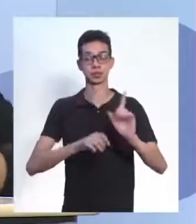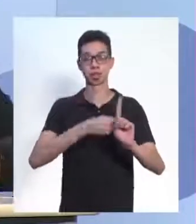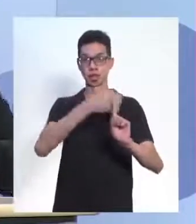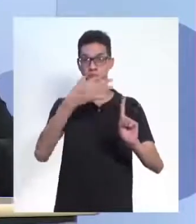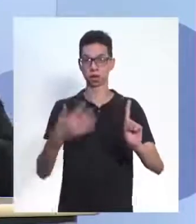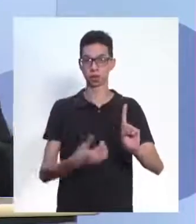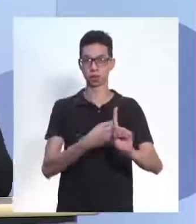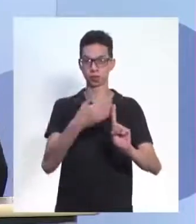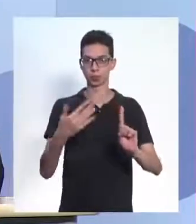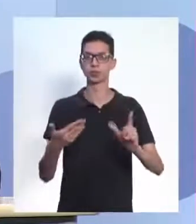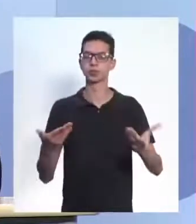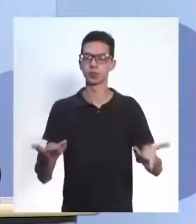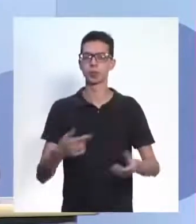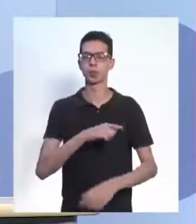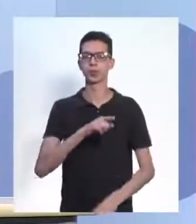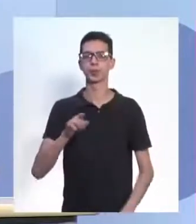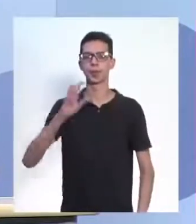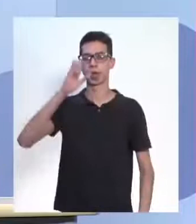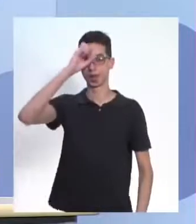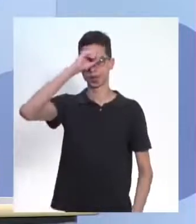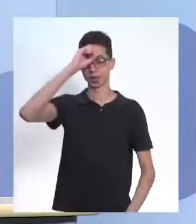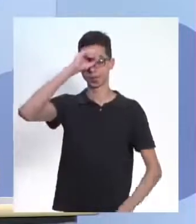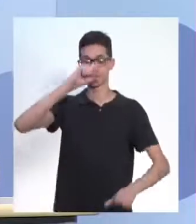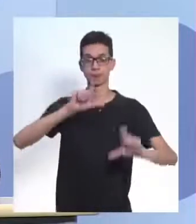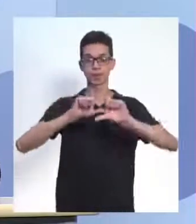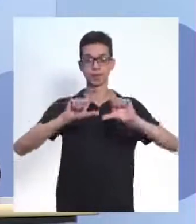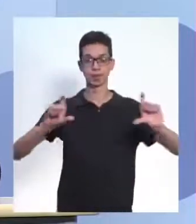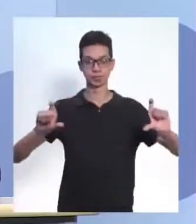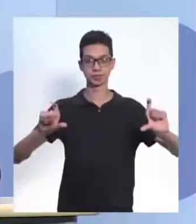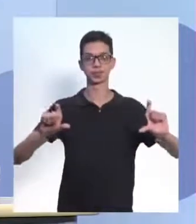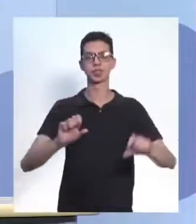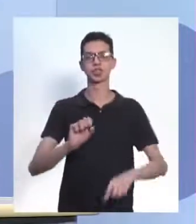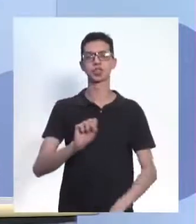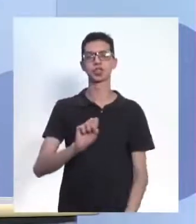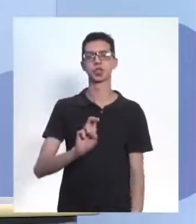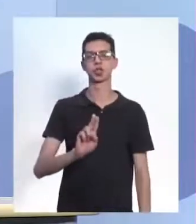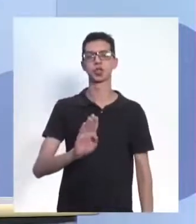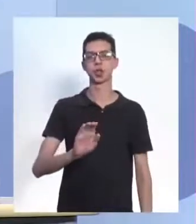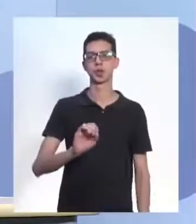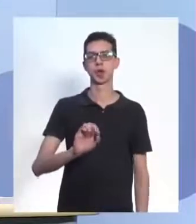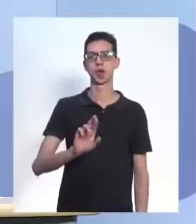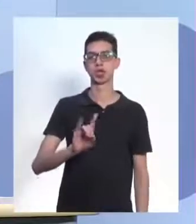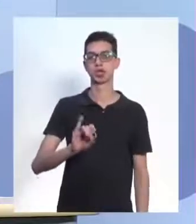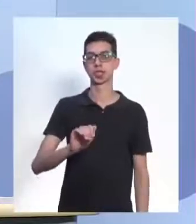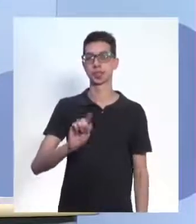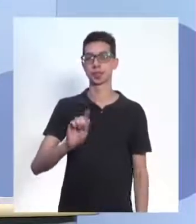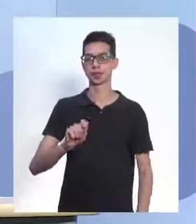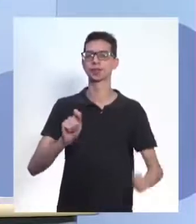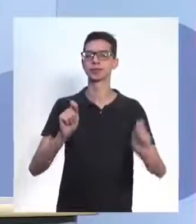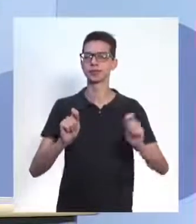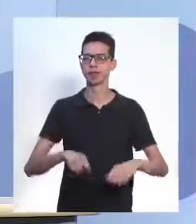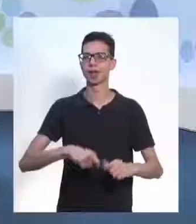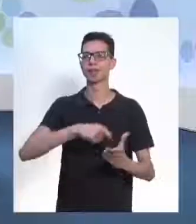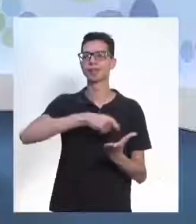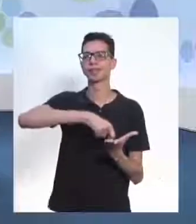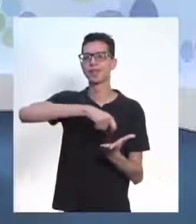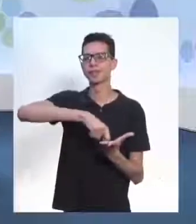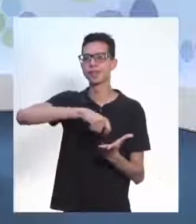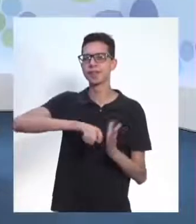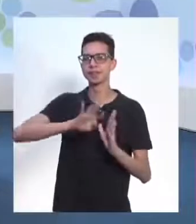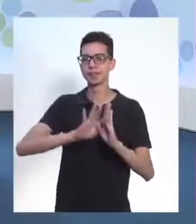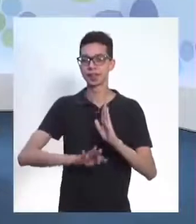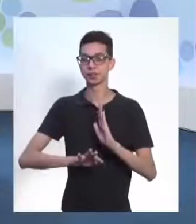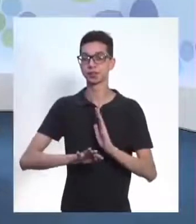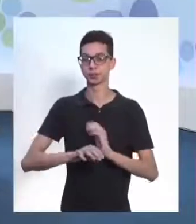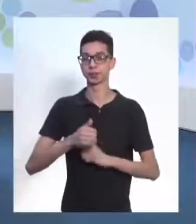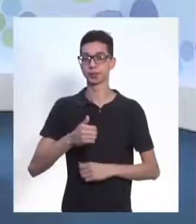gente aprendendo as orações subordinadas, a gente também consegue escrever melhor o nosso texto. Eu vou pedir um pouquinho para fechar o